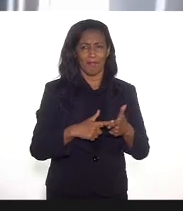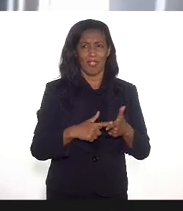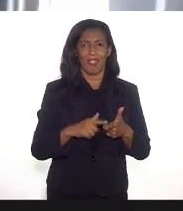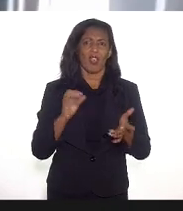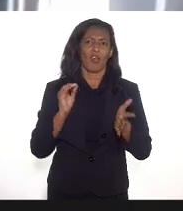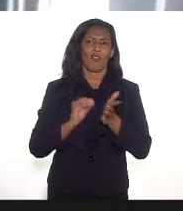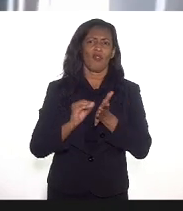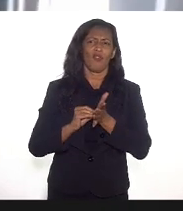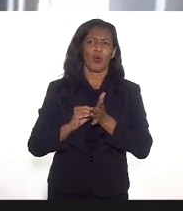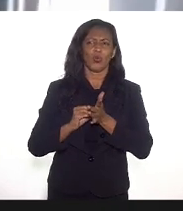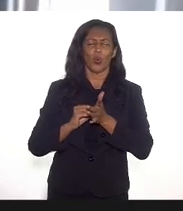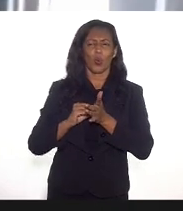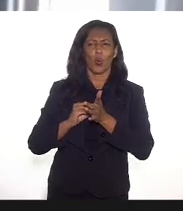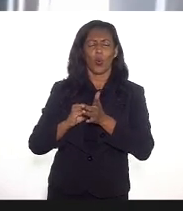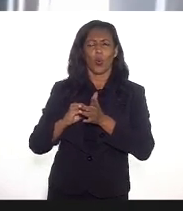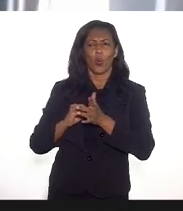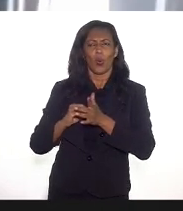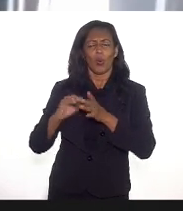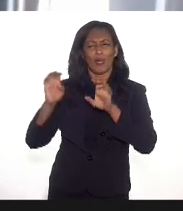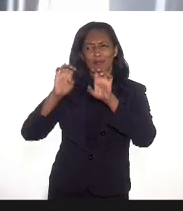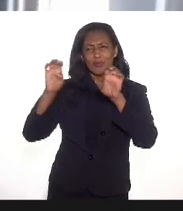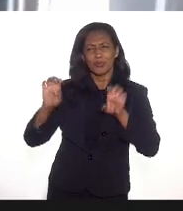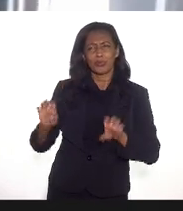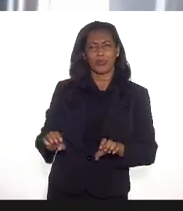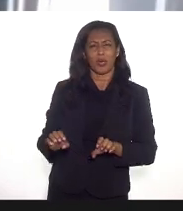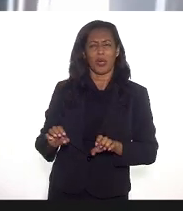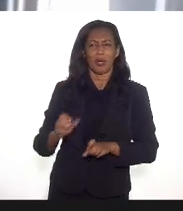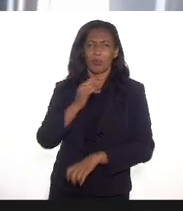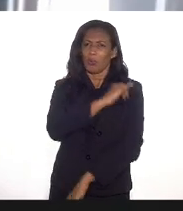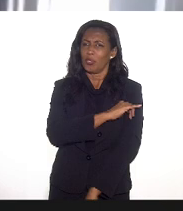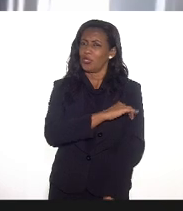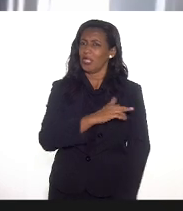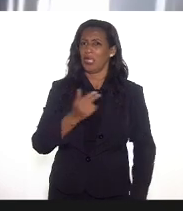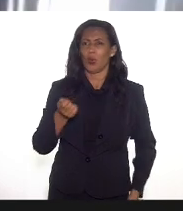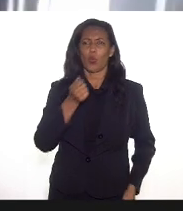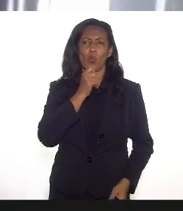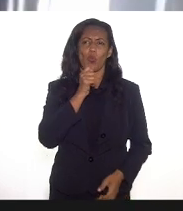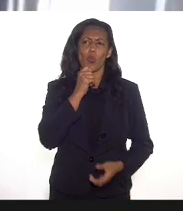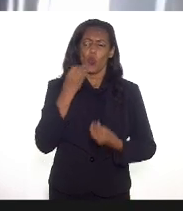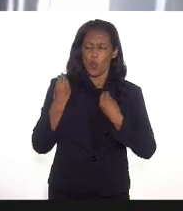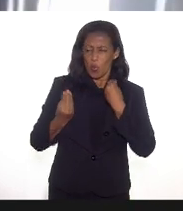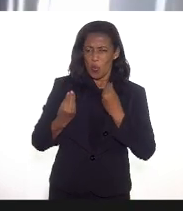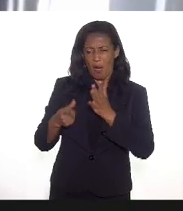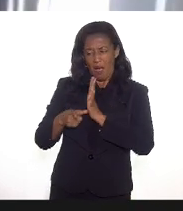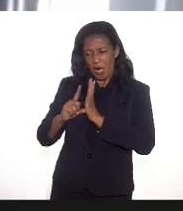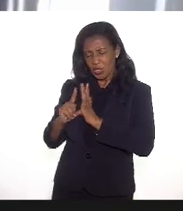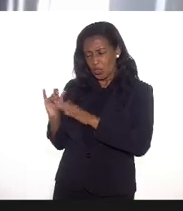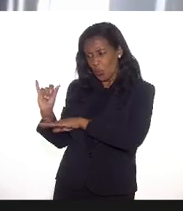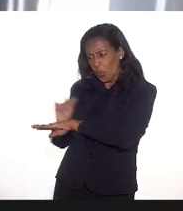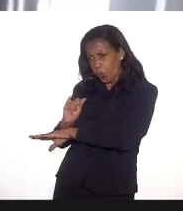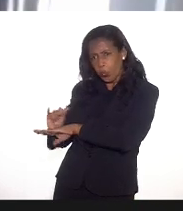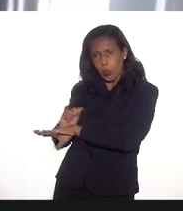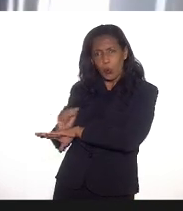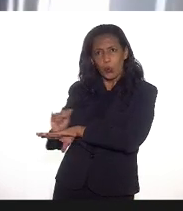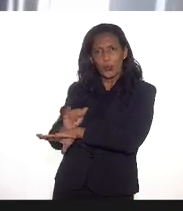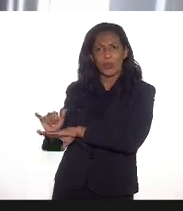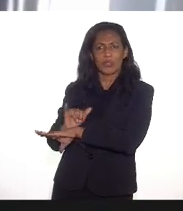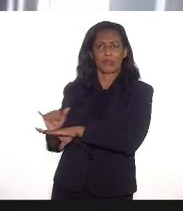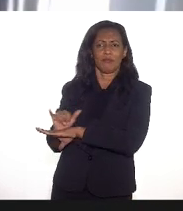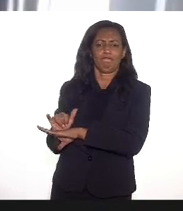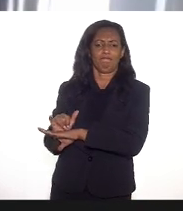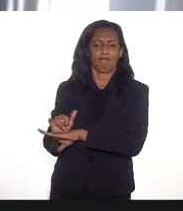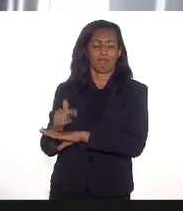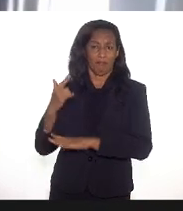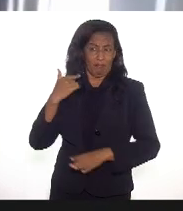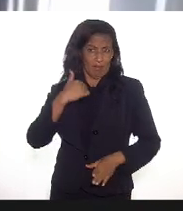macroestrutural, né, o Rio de Janeiro não foi capaz, penso eu, de se planejar estrategicamente. Né? Eu e o Luiz